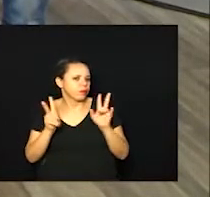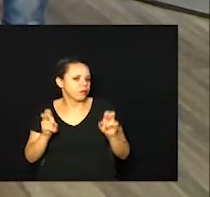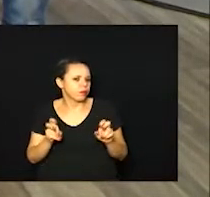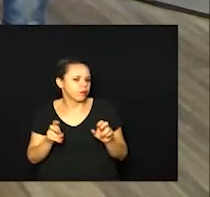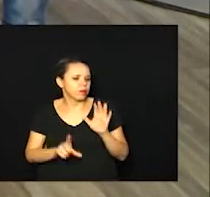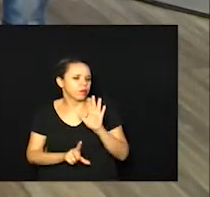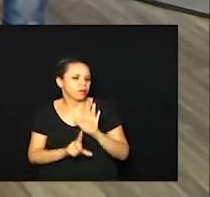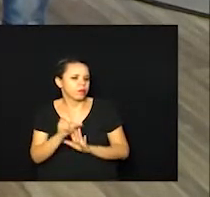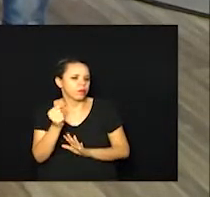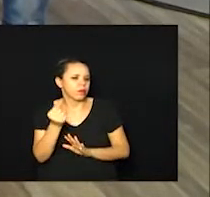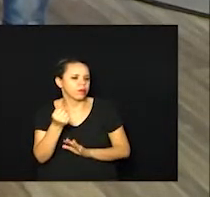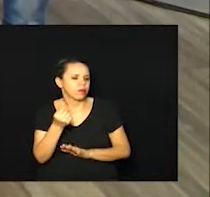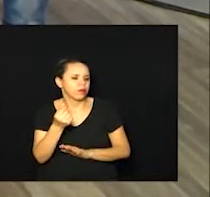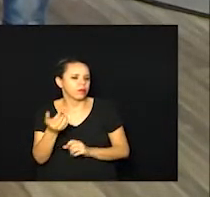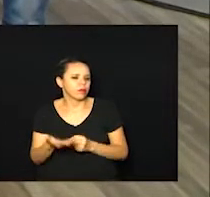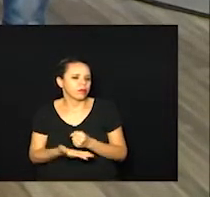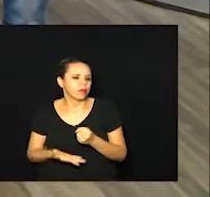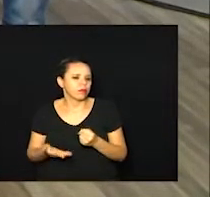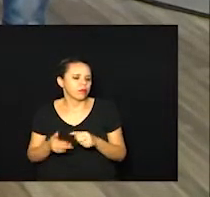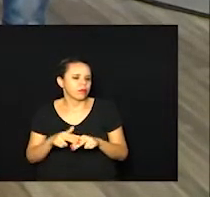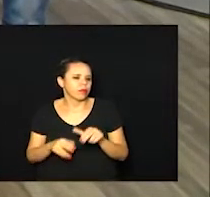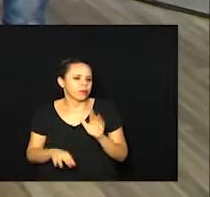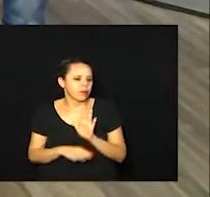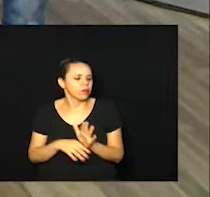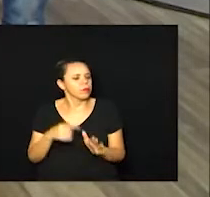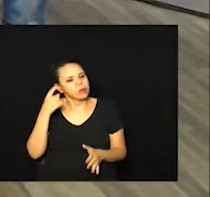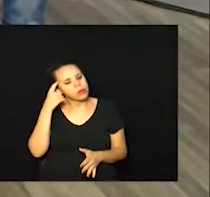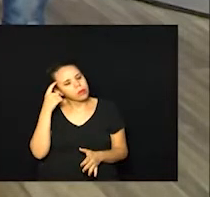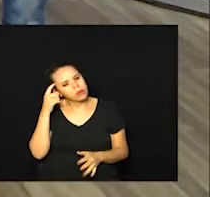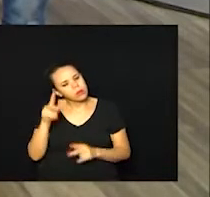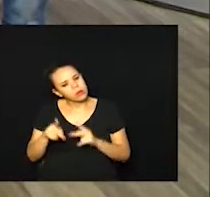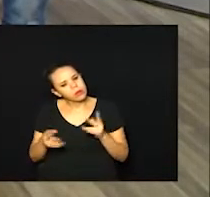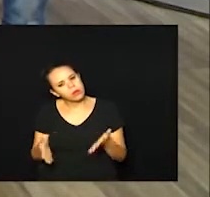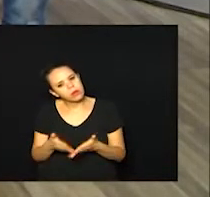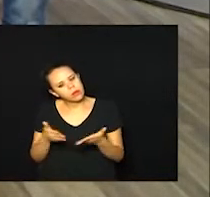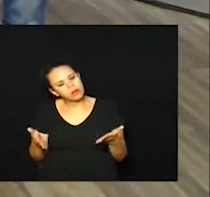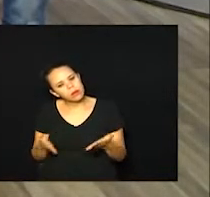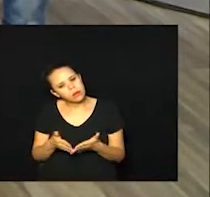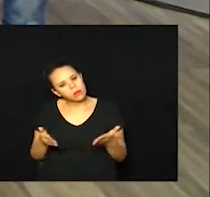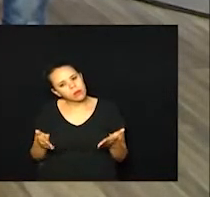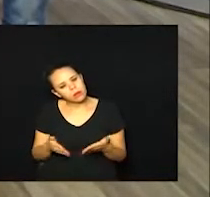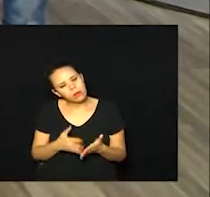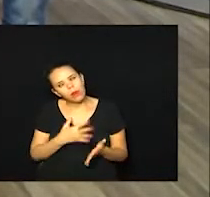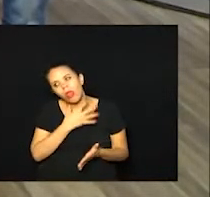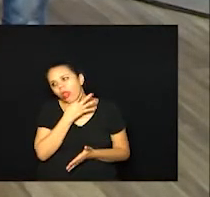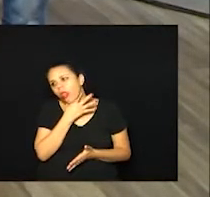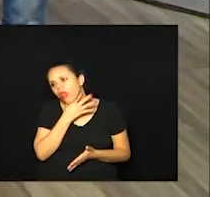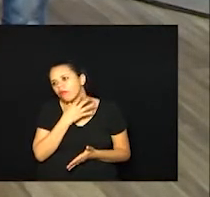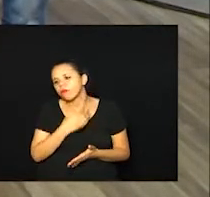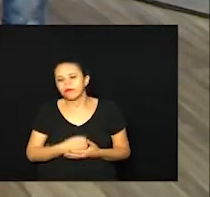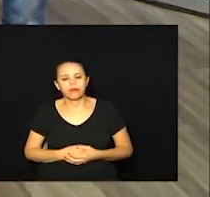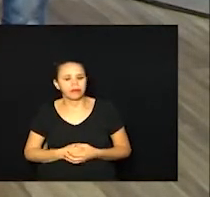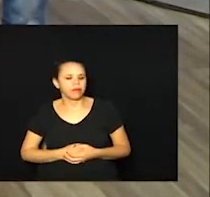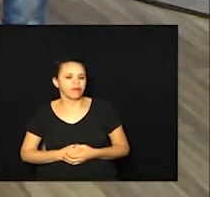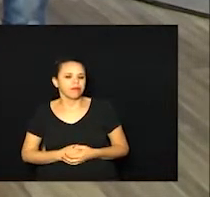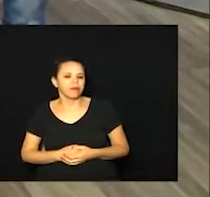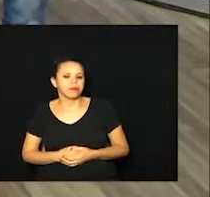renda básica, justamente pensando nesta população que está em situação de vulnerabilidade